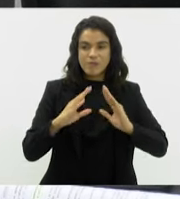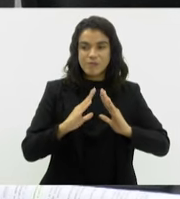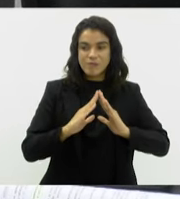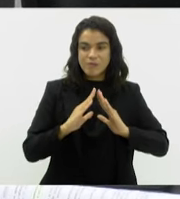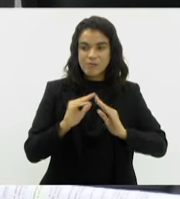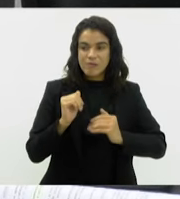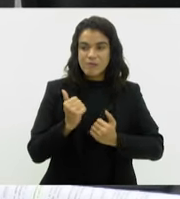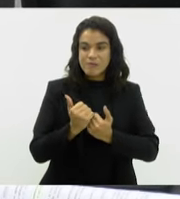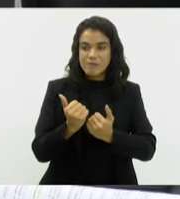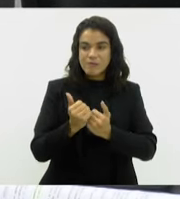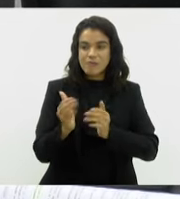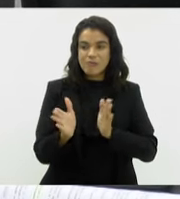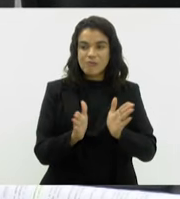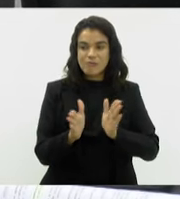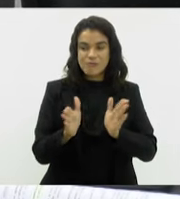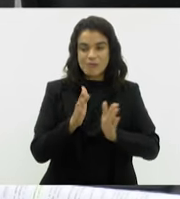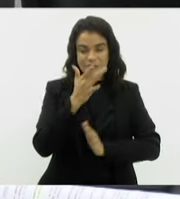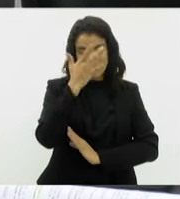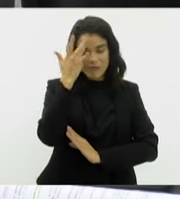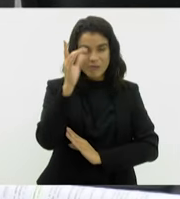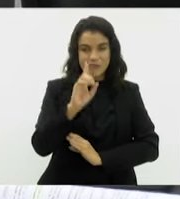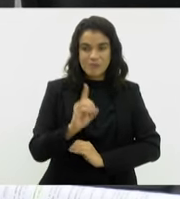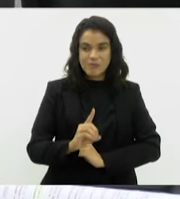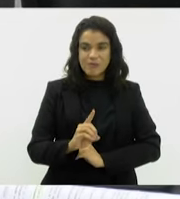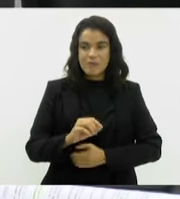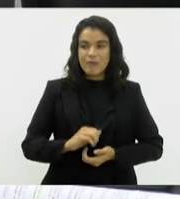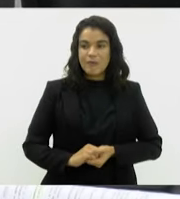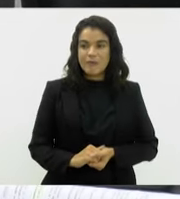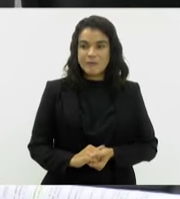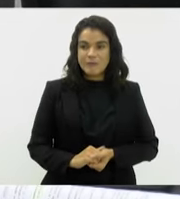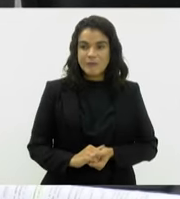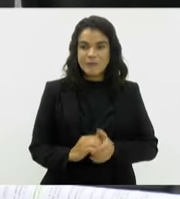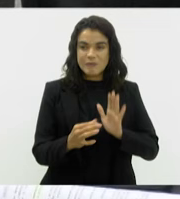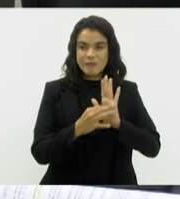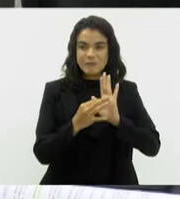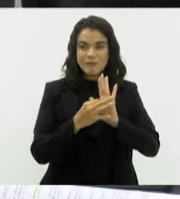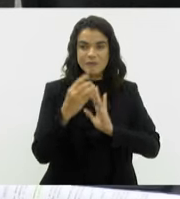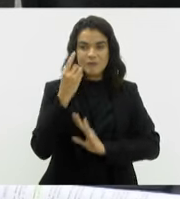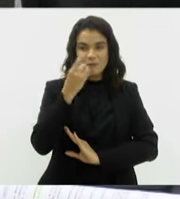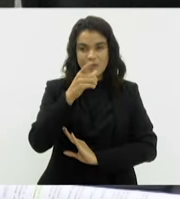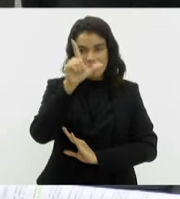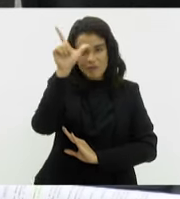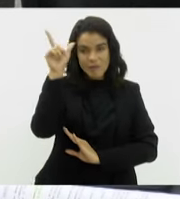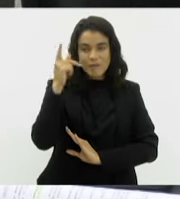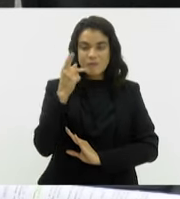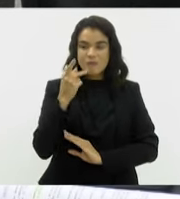a acessibilidade para as pessoas com deficiências. Para aparecer, deputado Luiz Paulo.